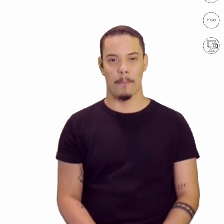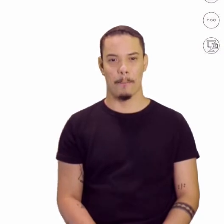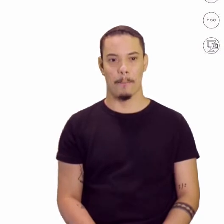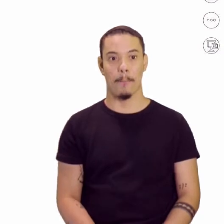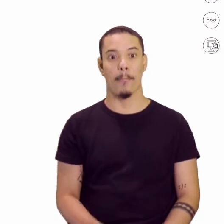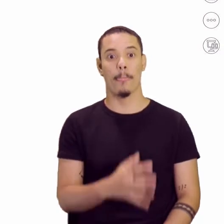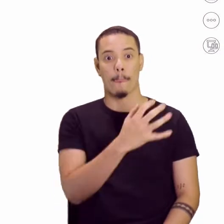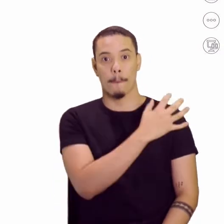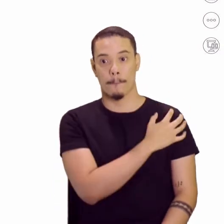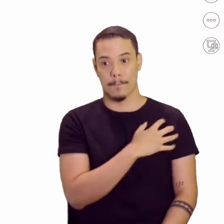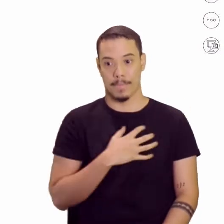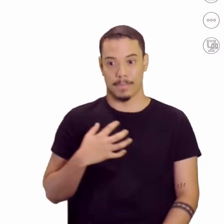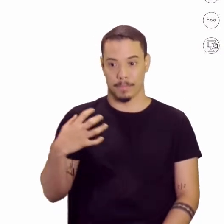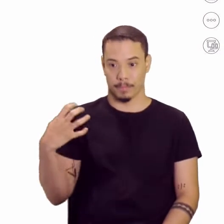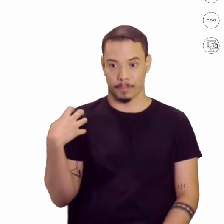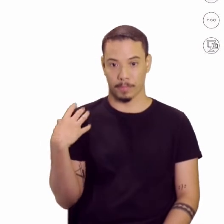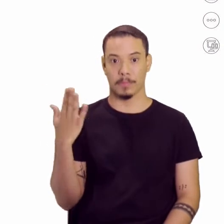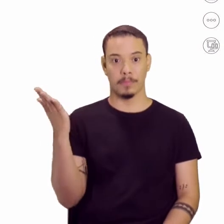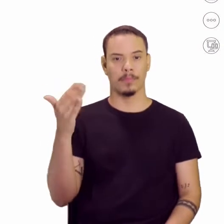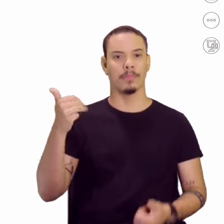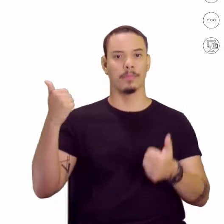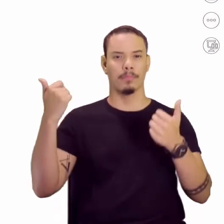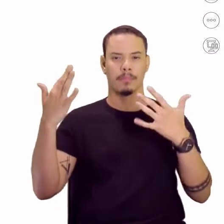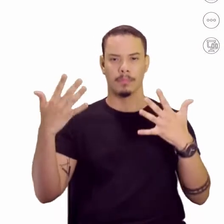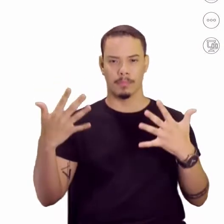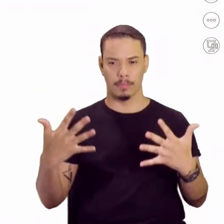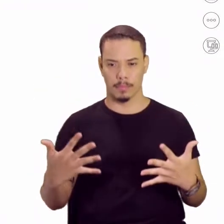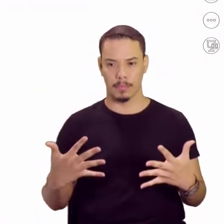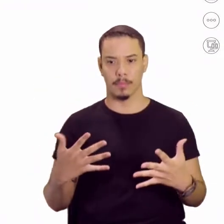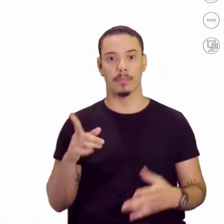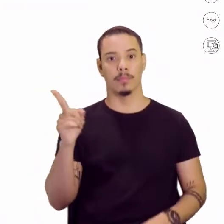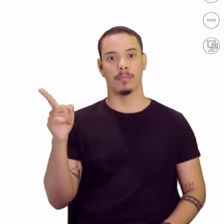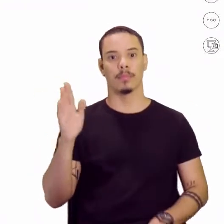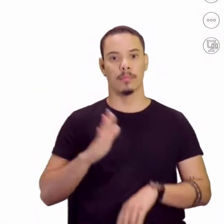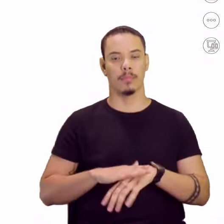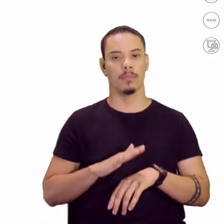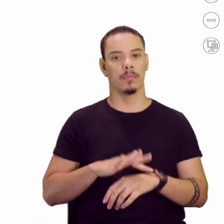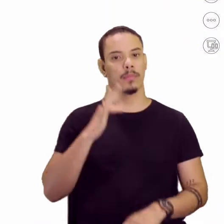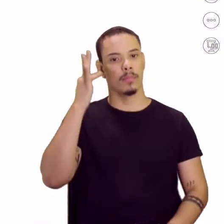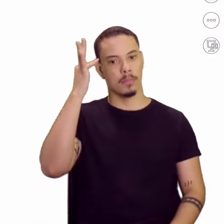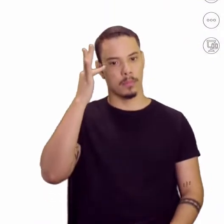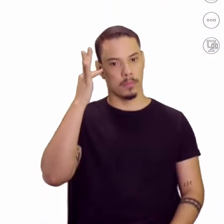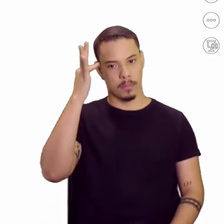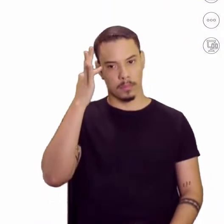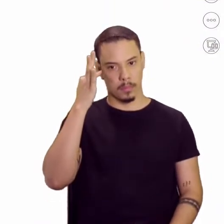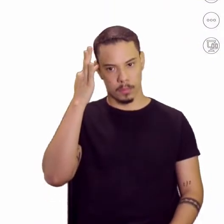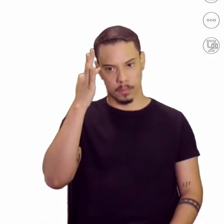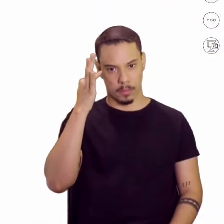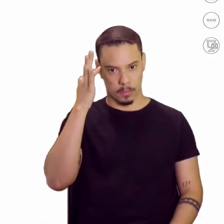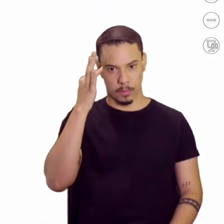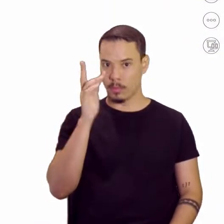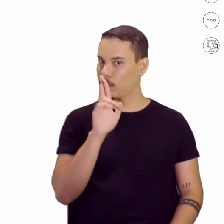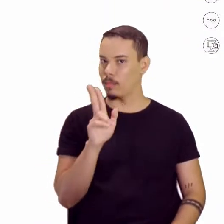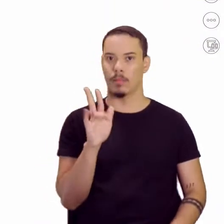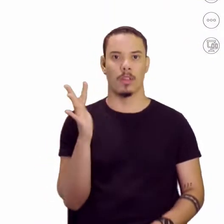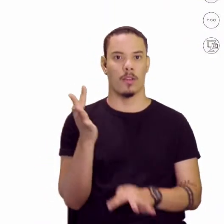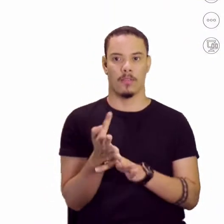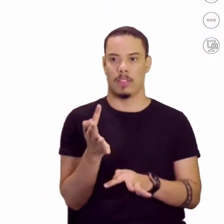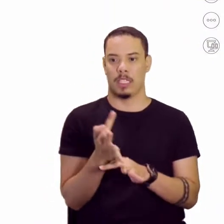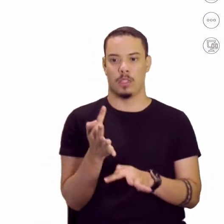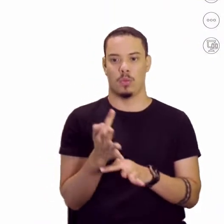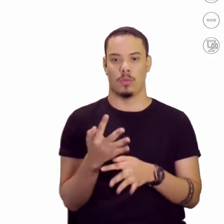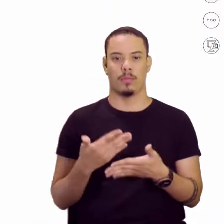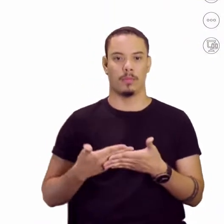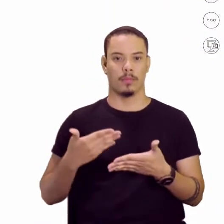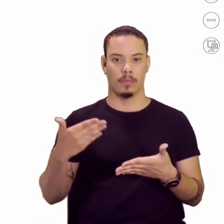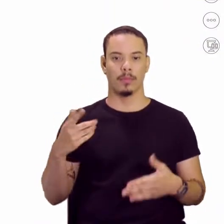Bom, vamos ver, Aristóteles aí, falamos tanto dele, né? O grande filósofo, que na verdade não se chamava de físico naquela época, né?